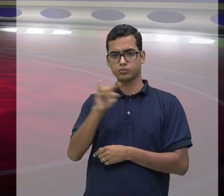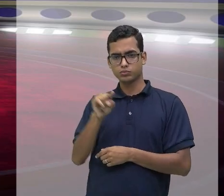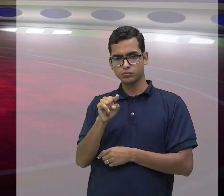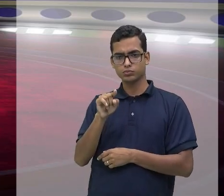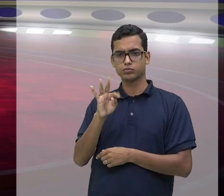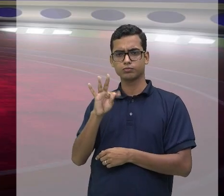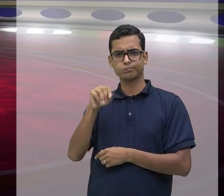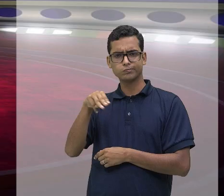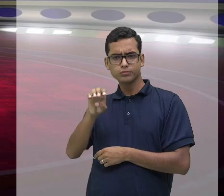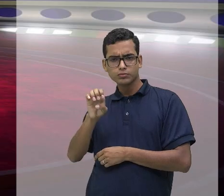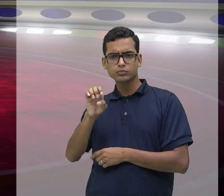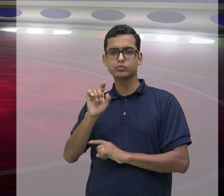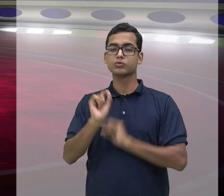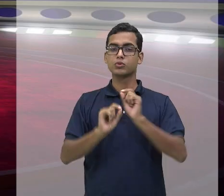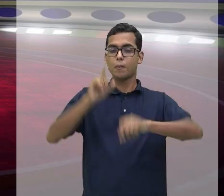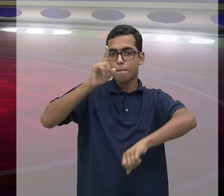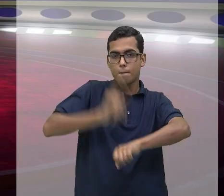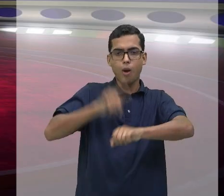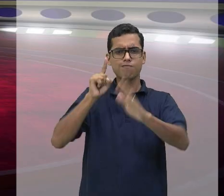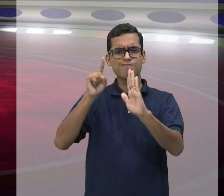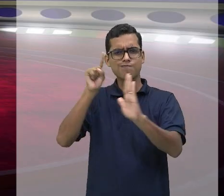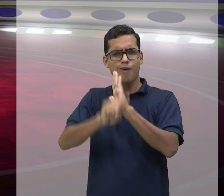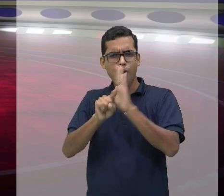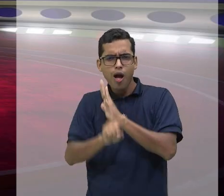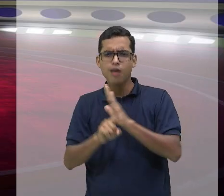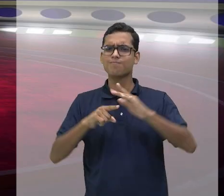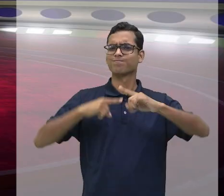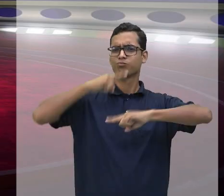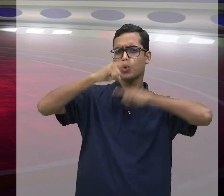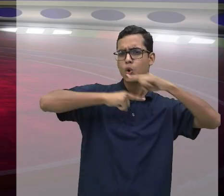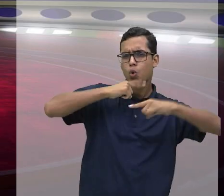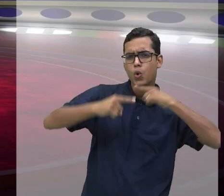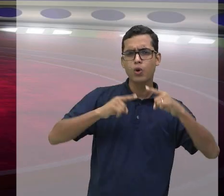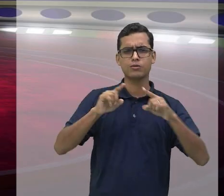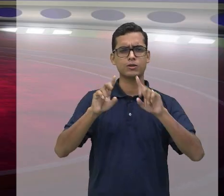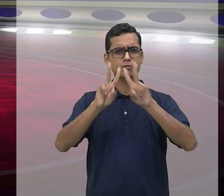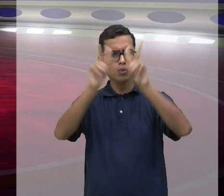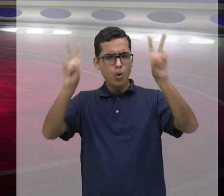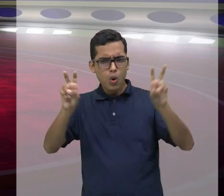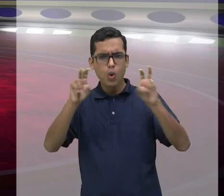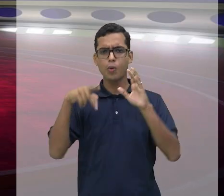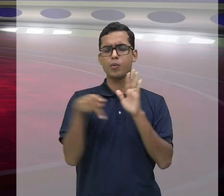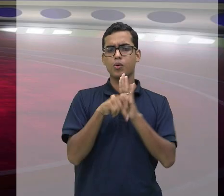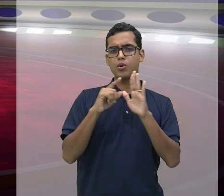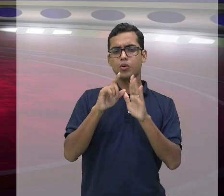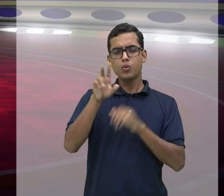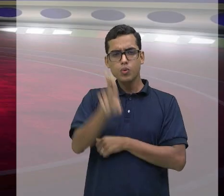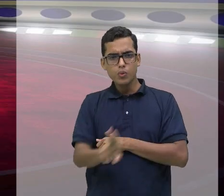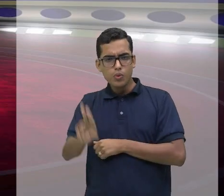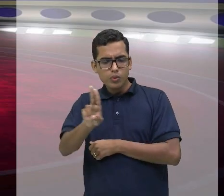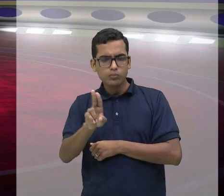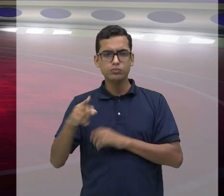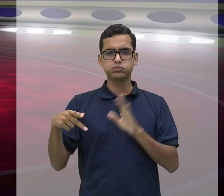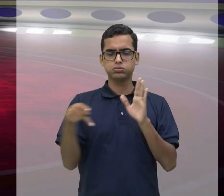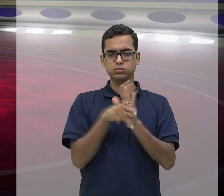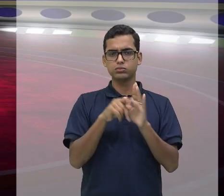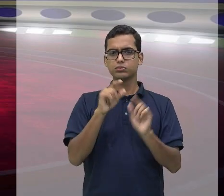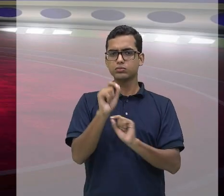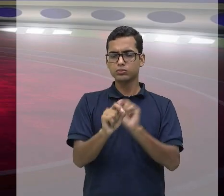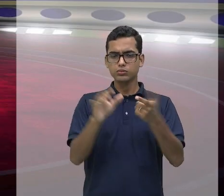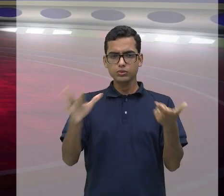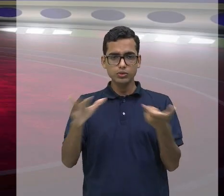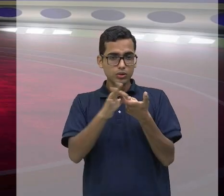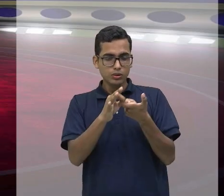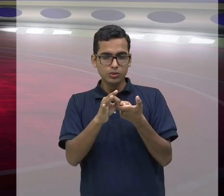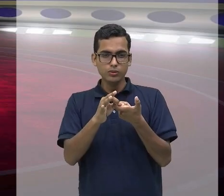que nós vamos tirar algumas dúvidas relacionadas ao uso dessas conjunções, dessas linking words, tá certo?